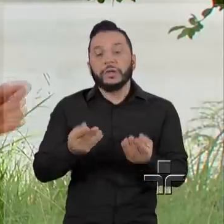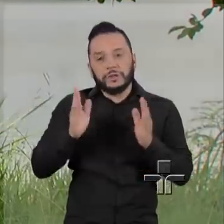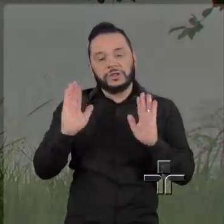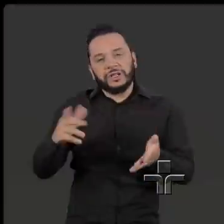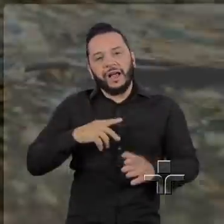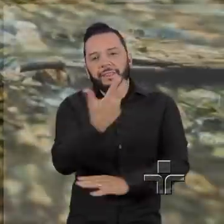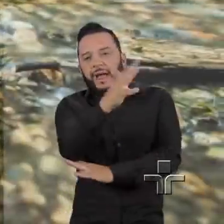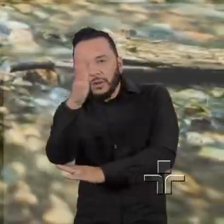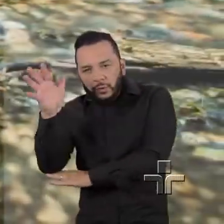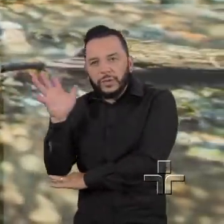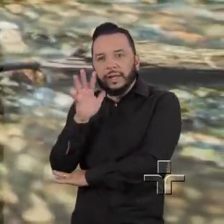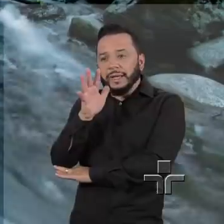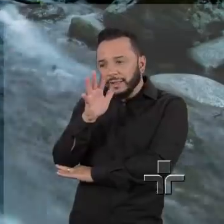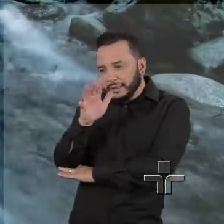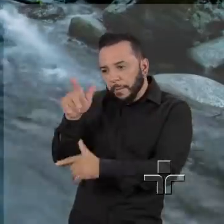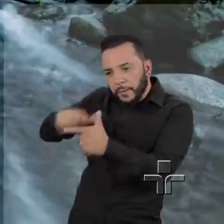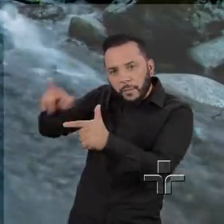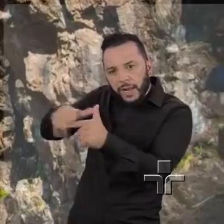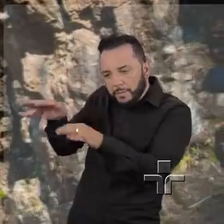na natureza.